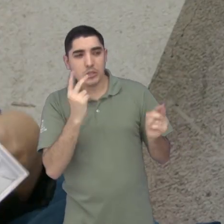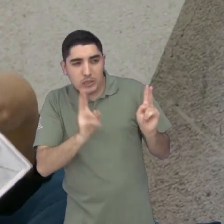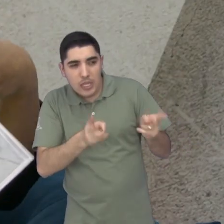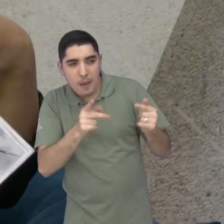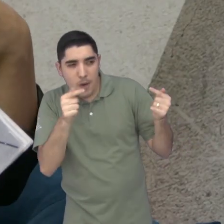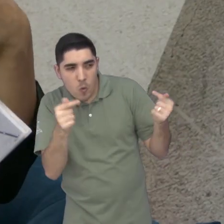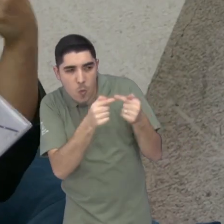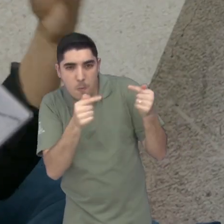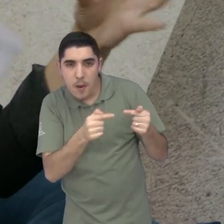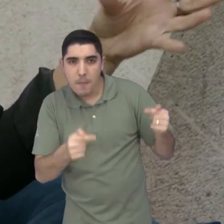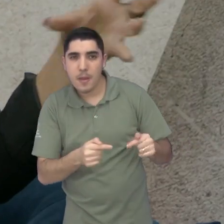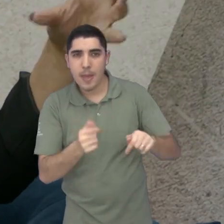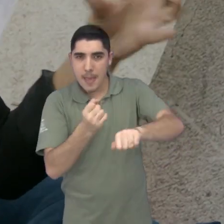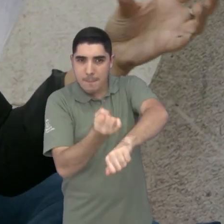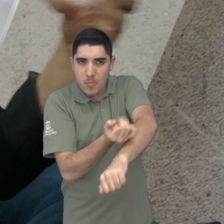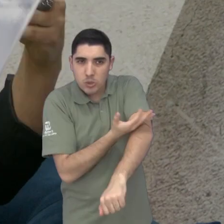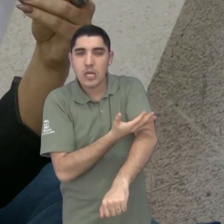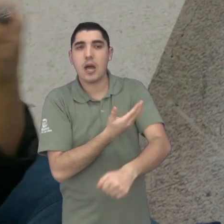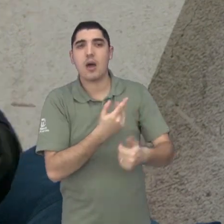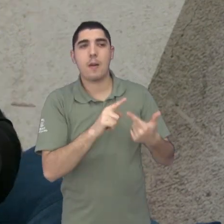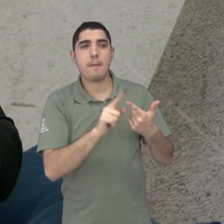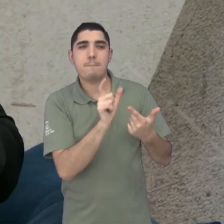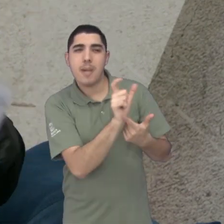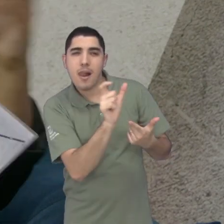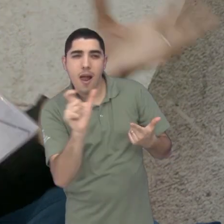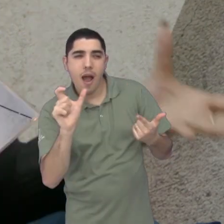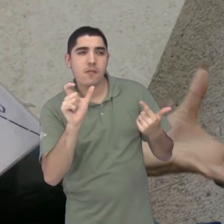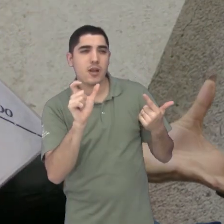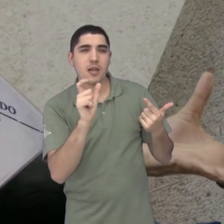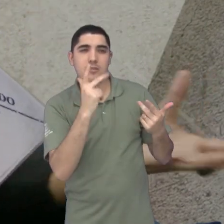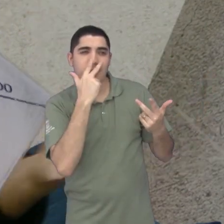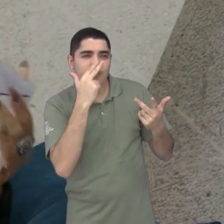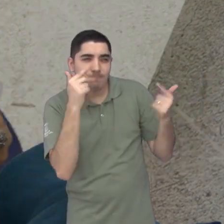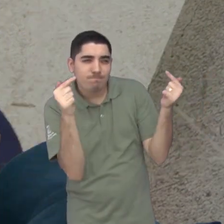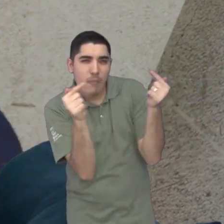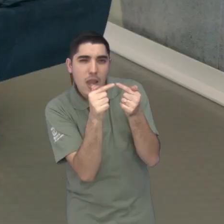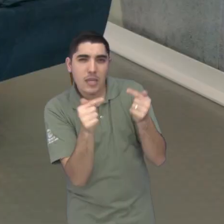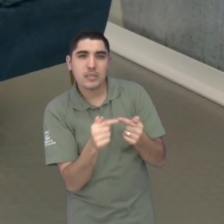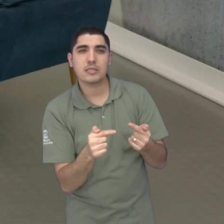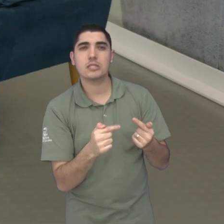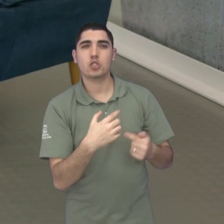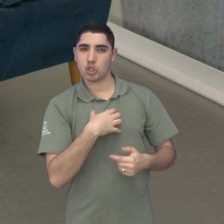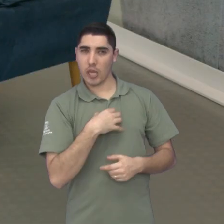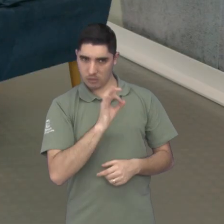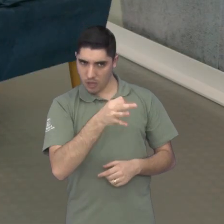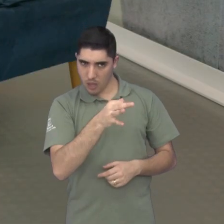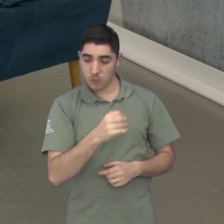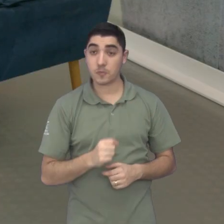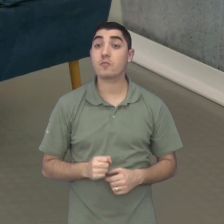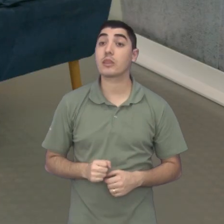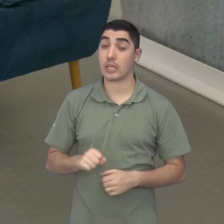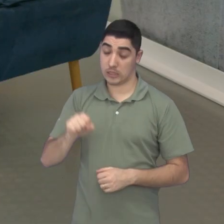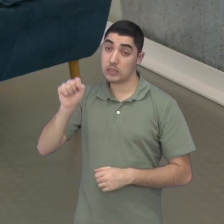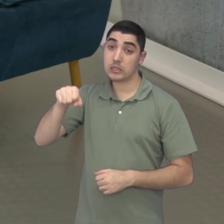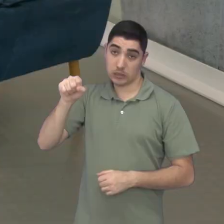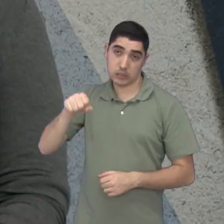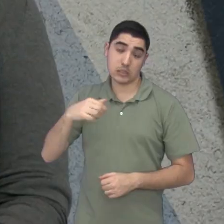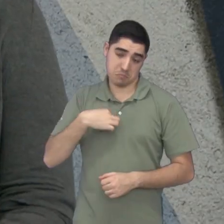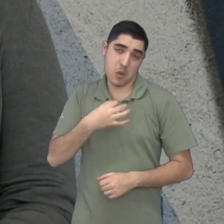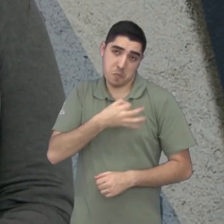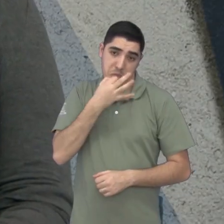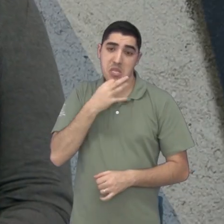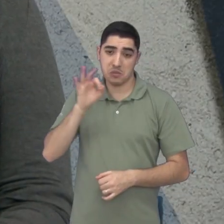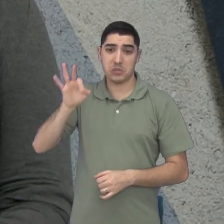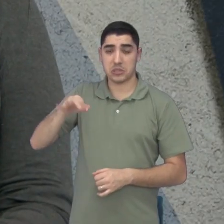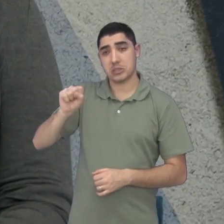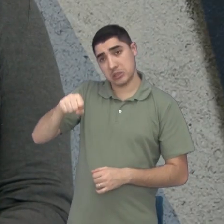emoções... das gírias serem mais parecidas, dos dialetos? Eu acho que sim, e também pelo fato, eu